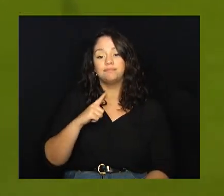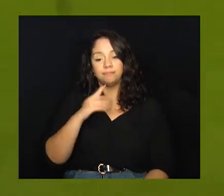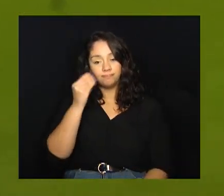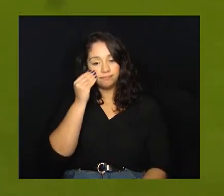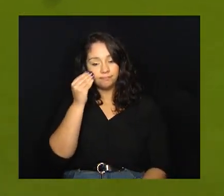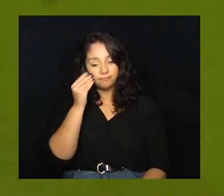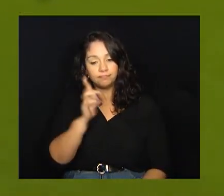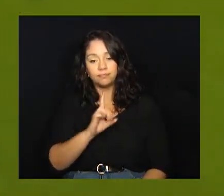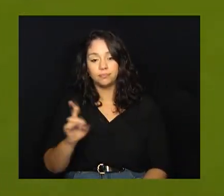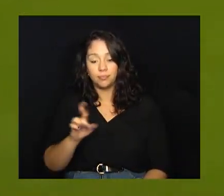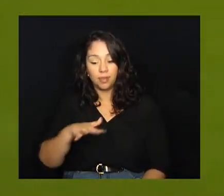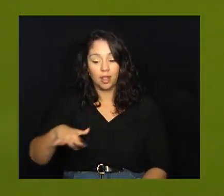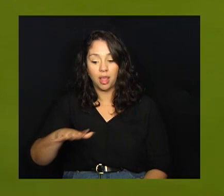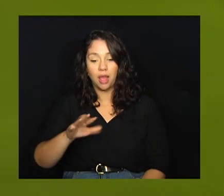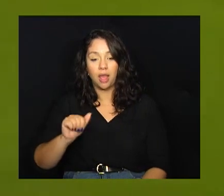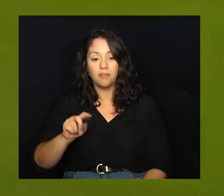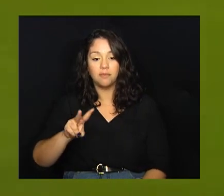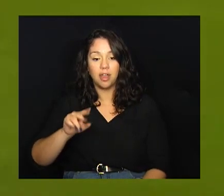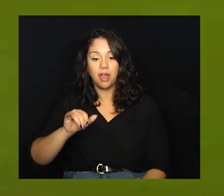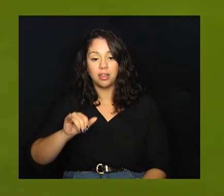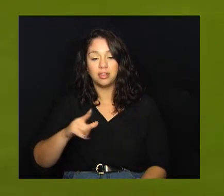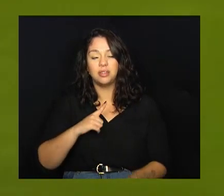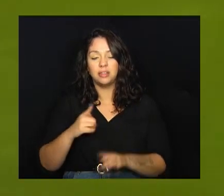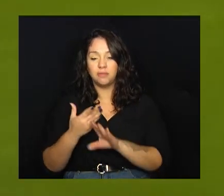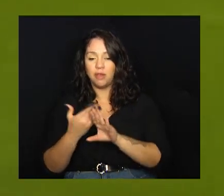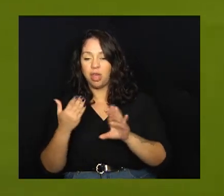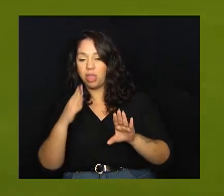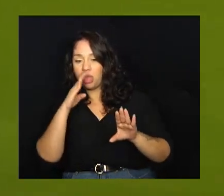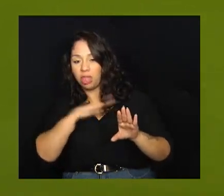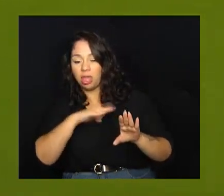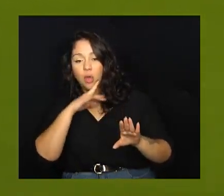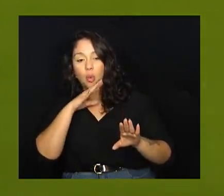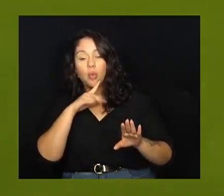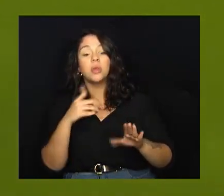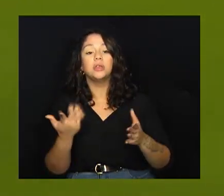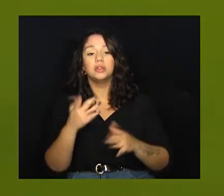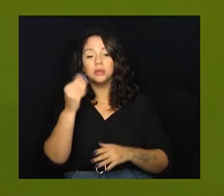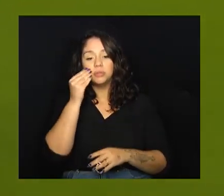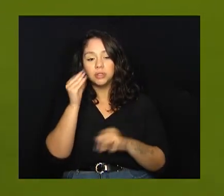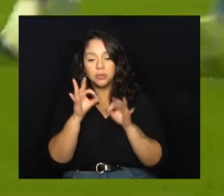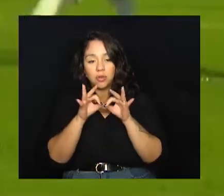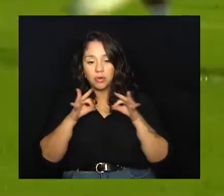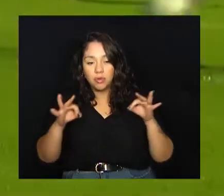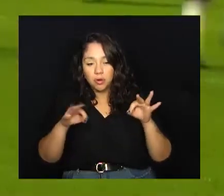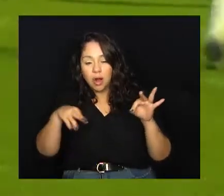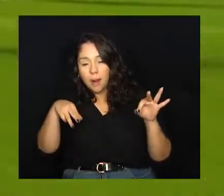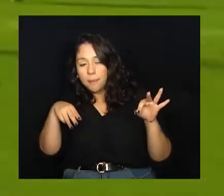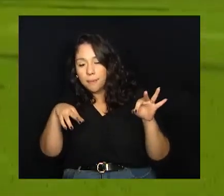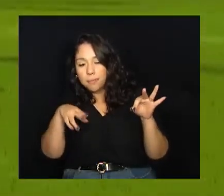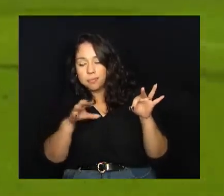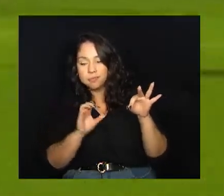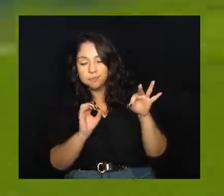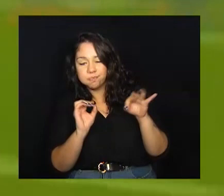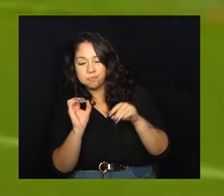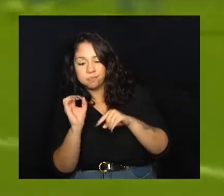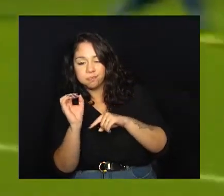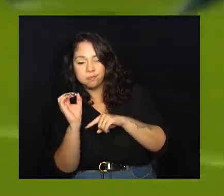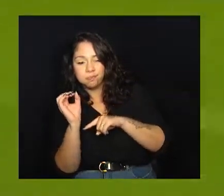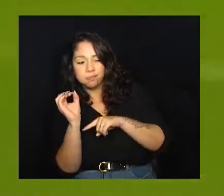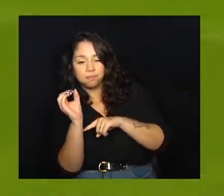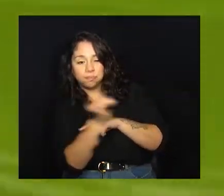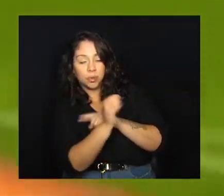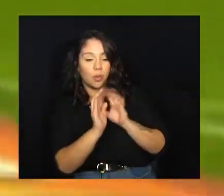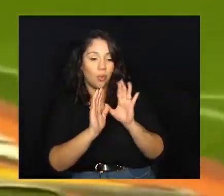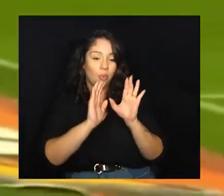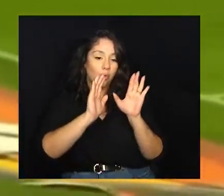zaga do Havaí afastou o mal então Amaral da entrada da área arriscou a bola desviou e Enganou o